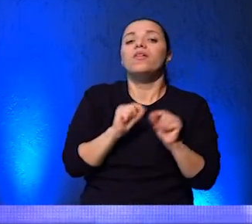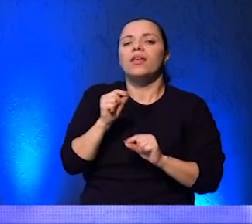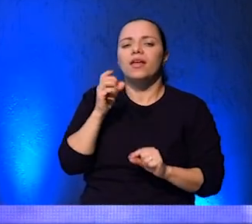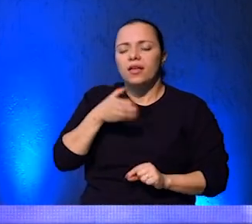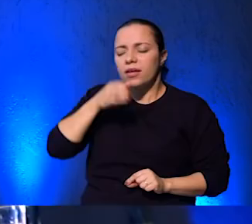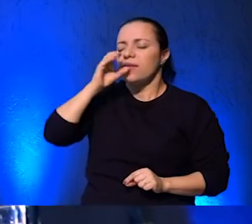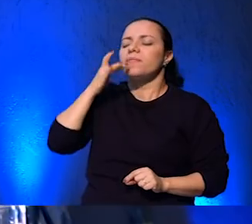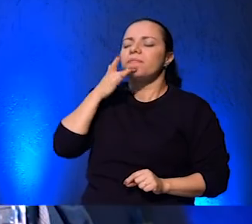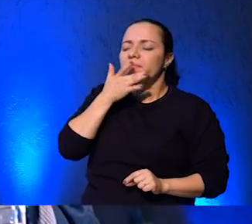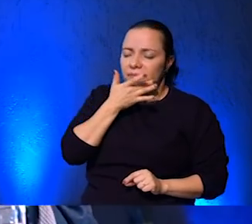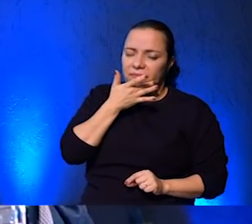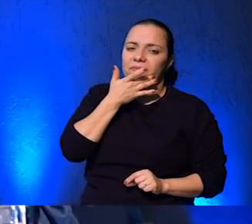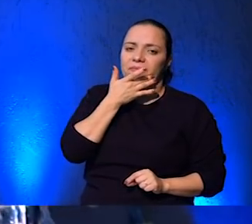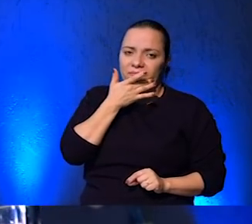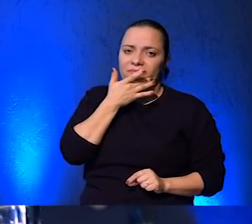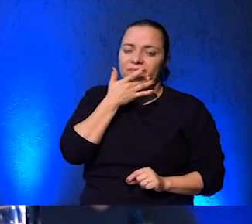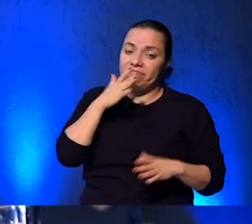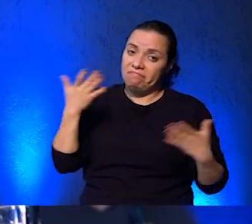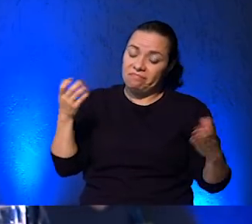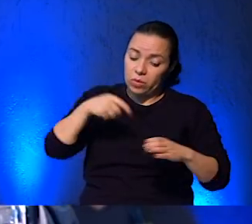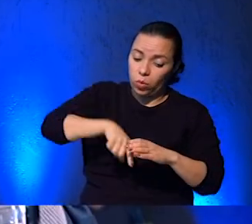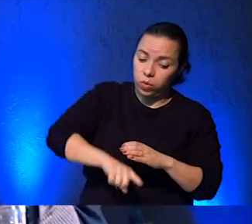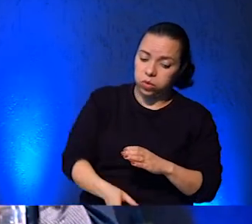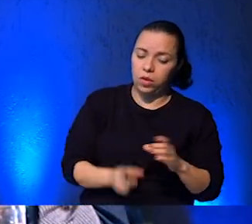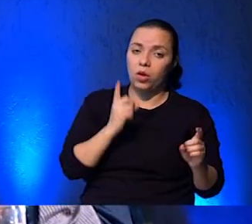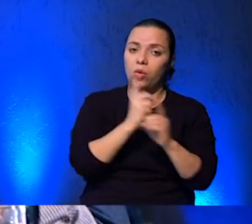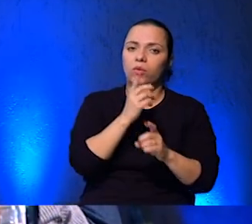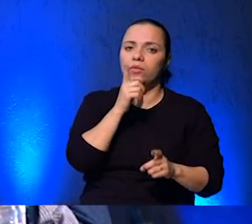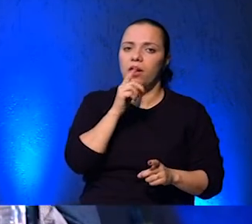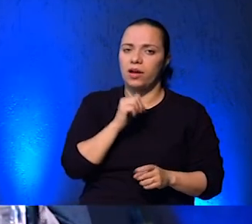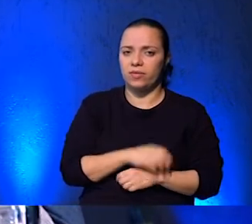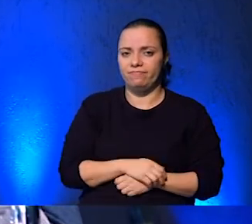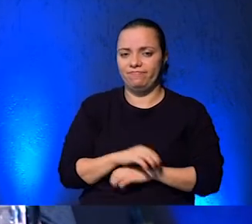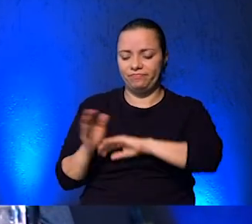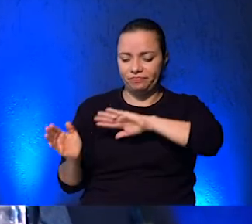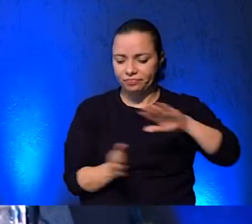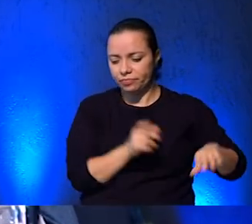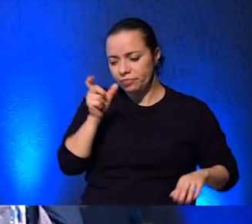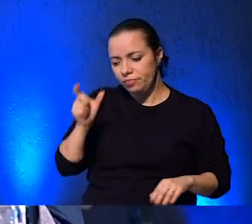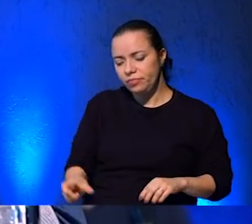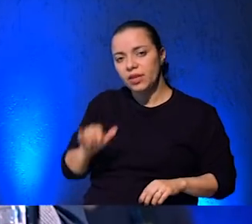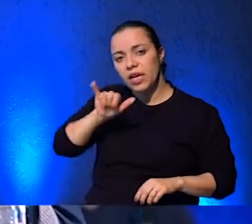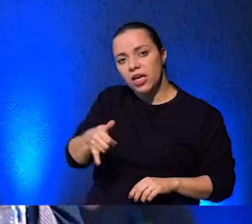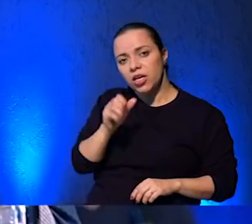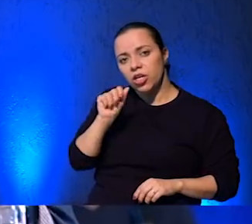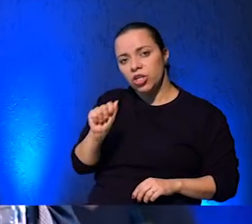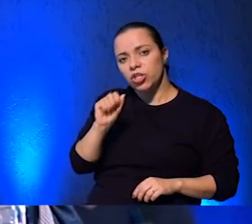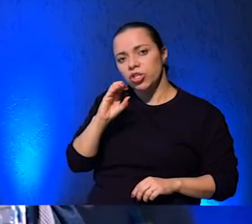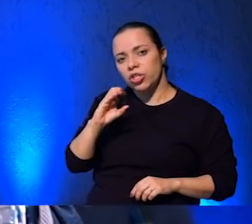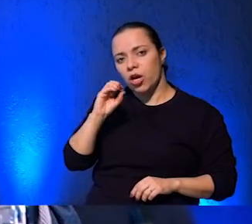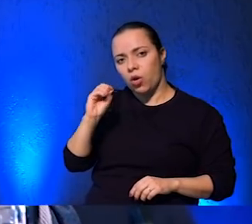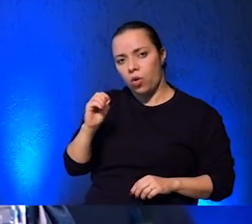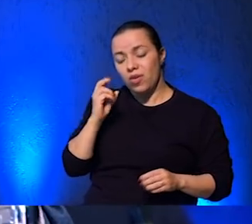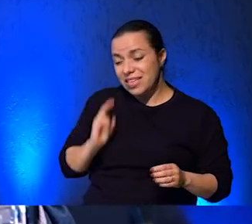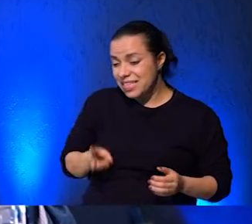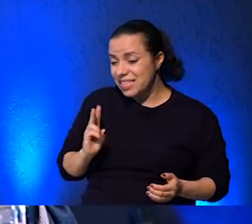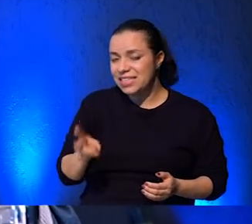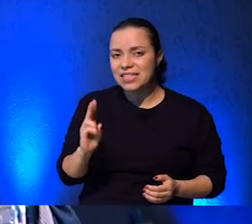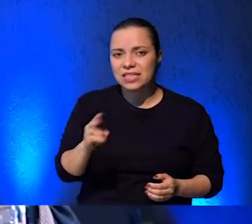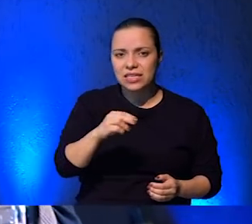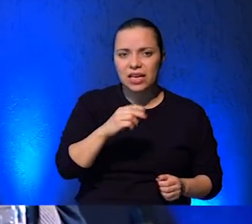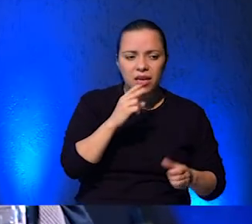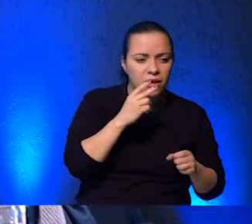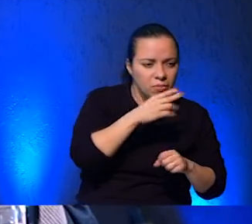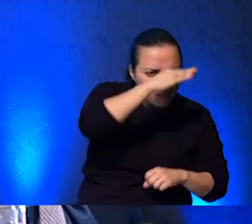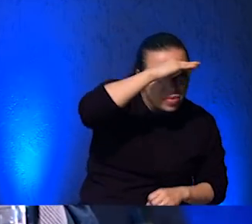jacó que sempre buscou a bênção e quando ele buscava benção ele transformou limão em limonada